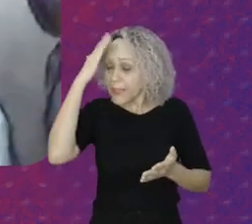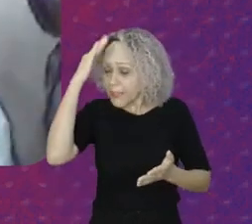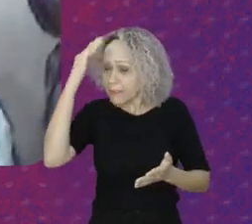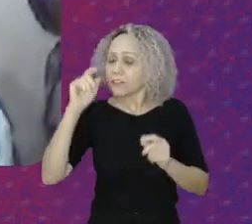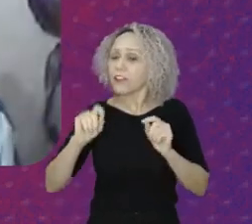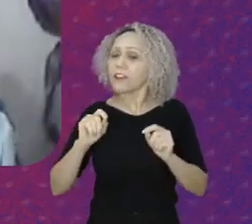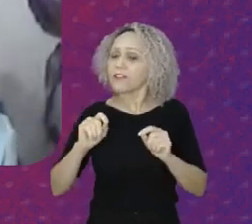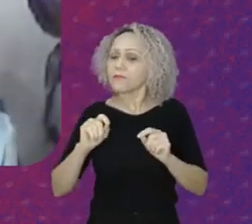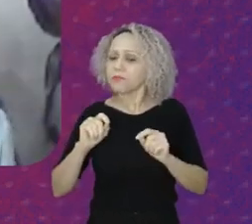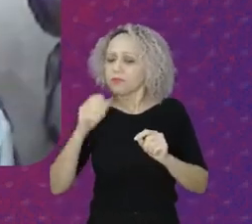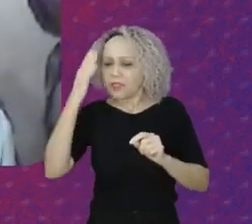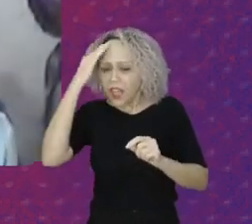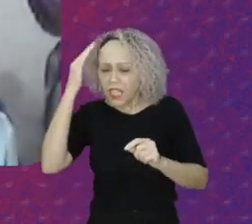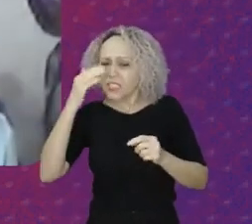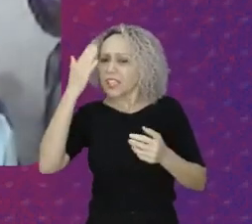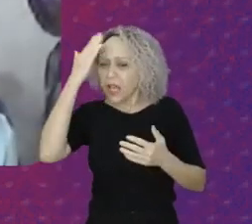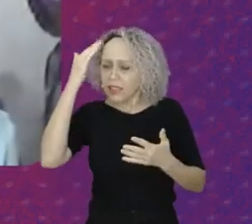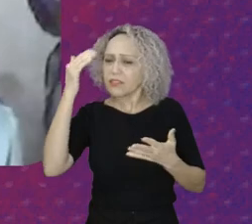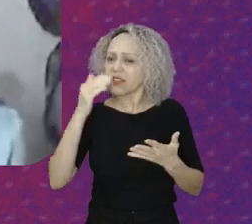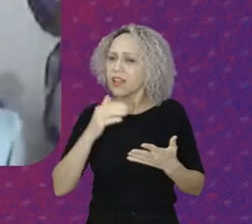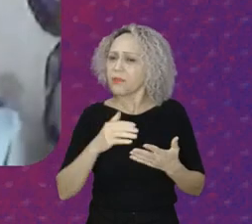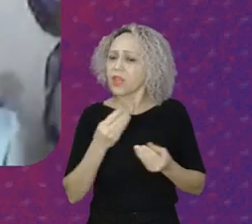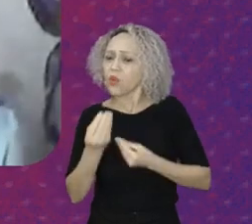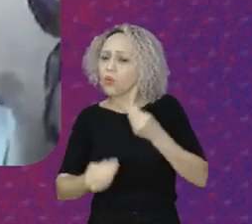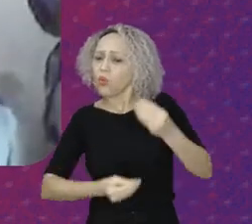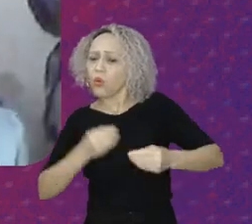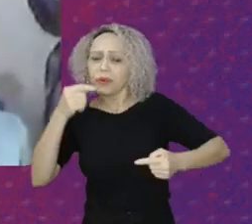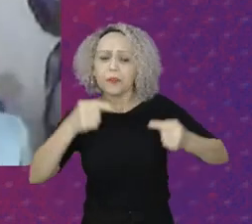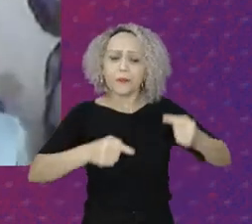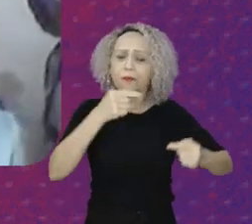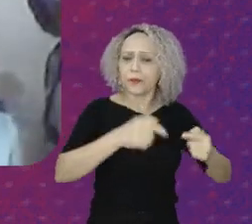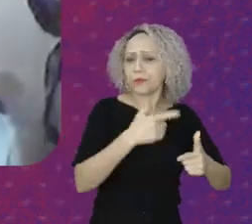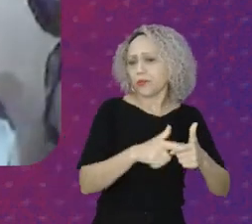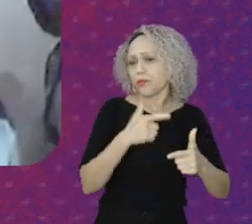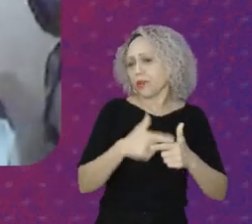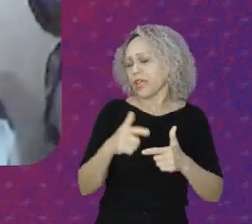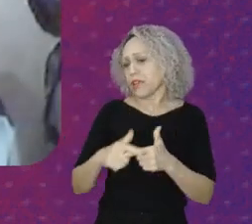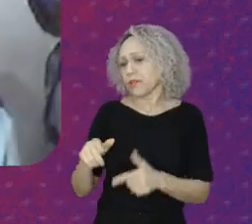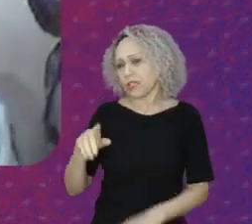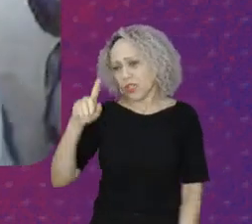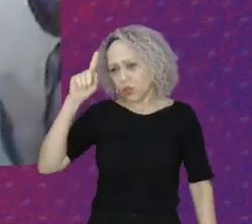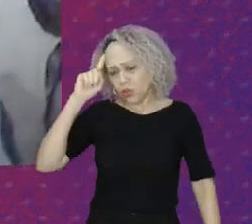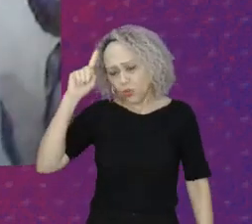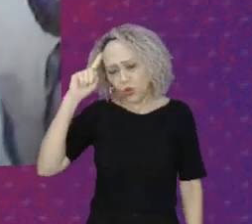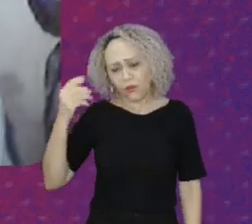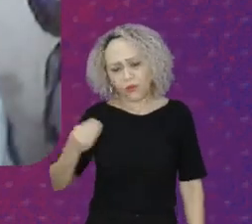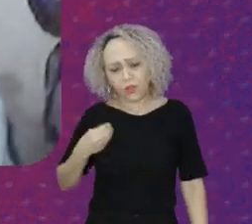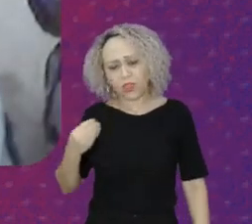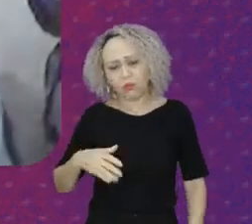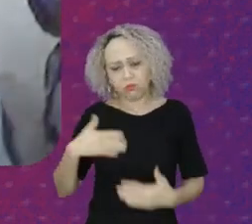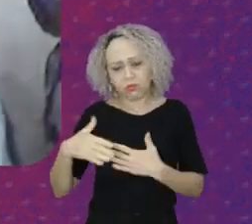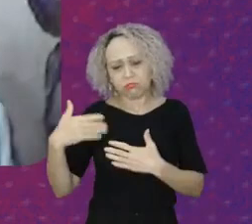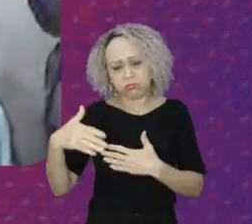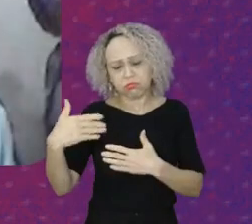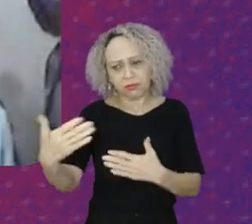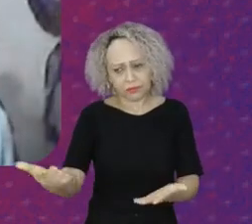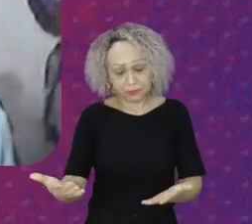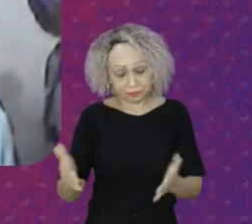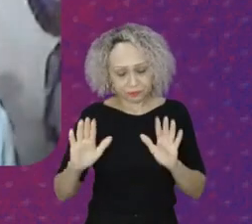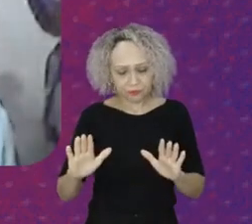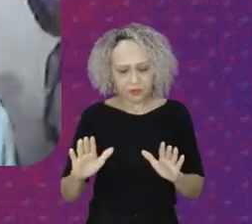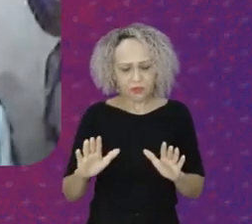o Partido dos Trabalhadores e das Trabalhadoras. É lógico que temos outros partidos, mas eu estou falando do